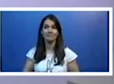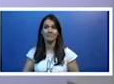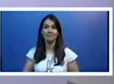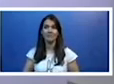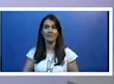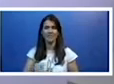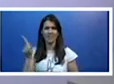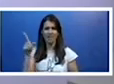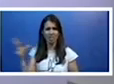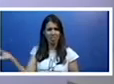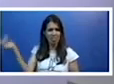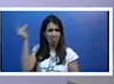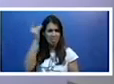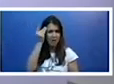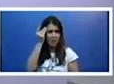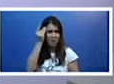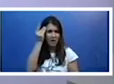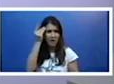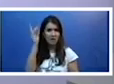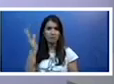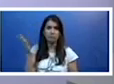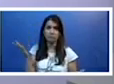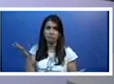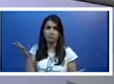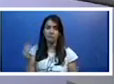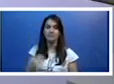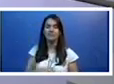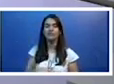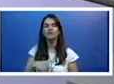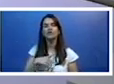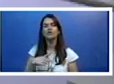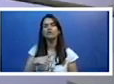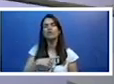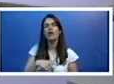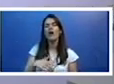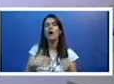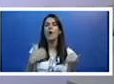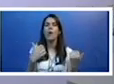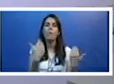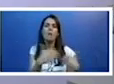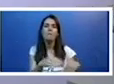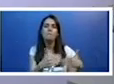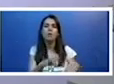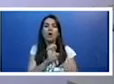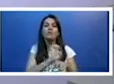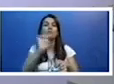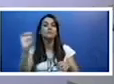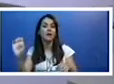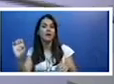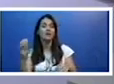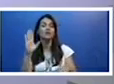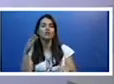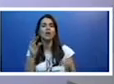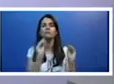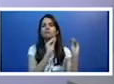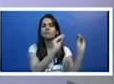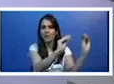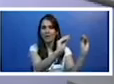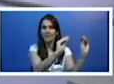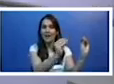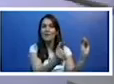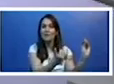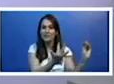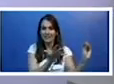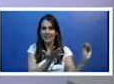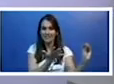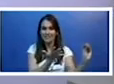guardar isso aqui não. Quando é alguma prova externa, geralmente eles dão na questão, certo? Mas